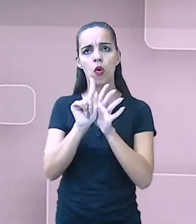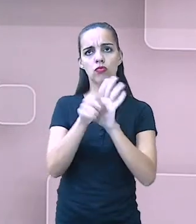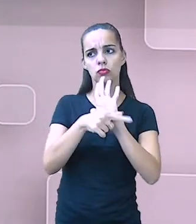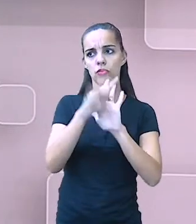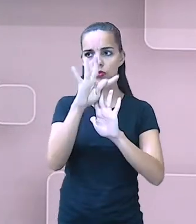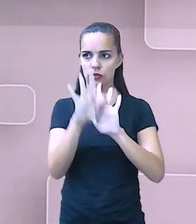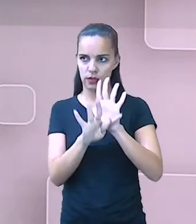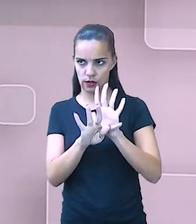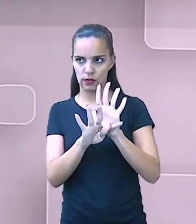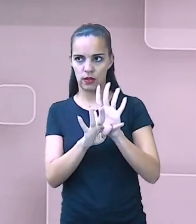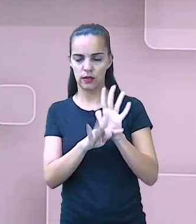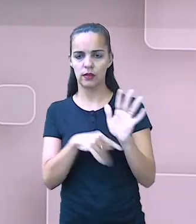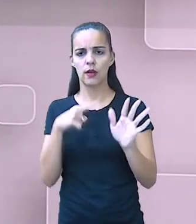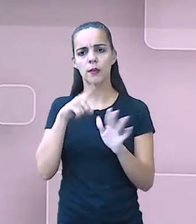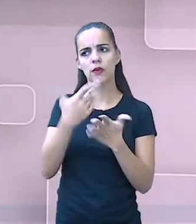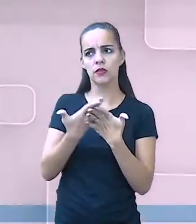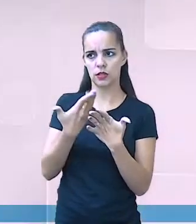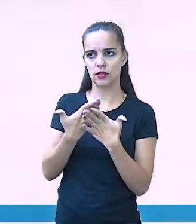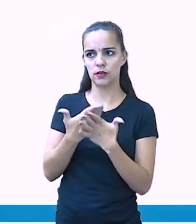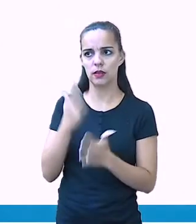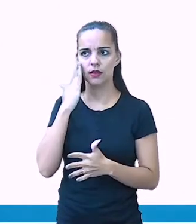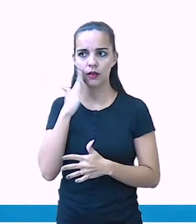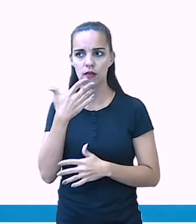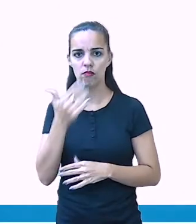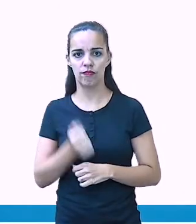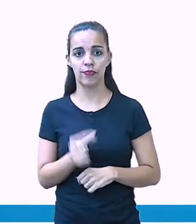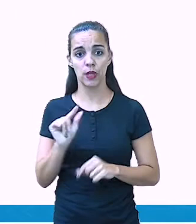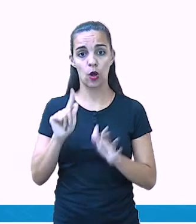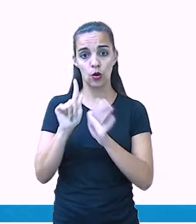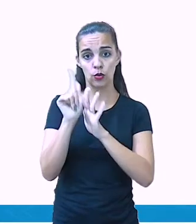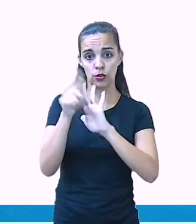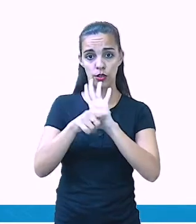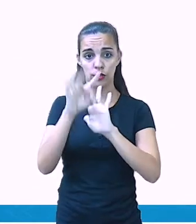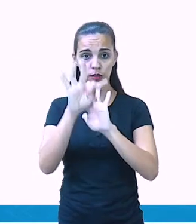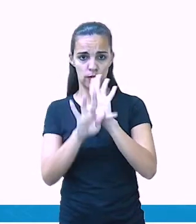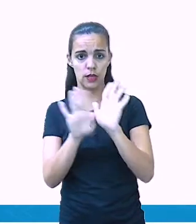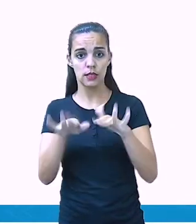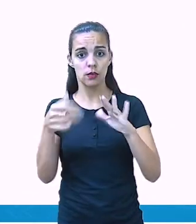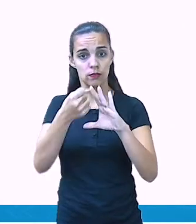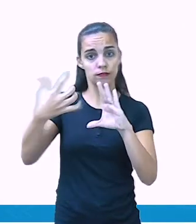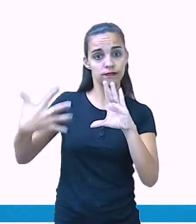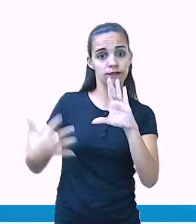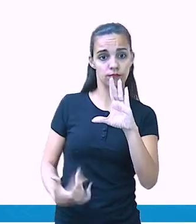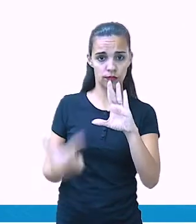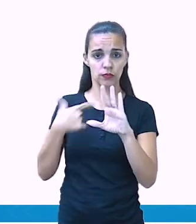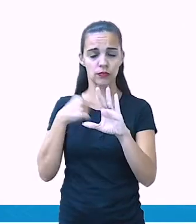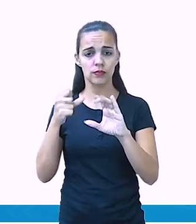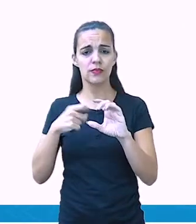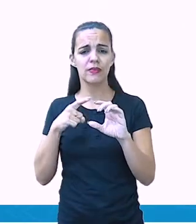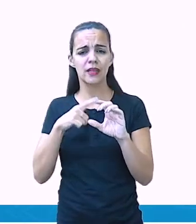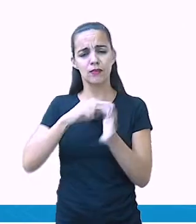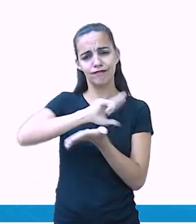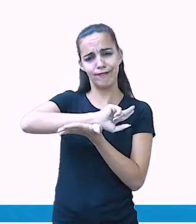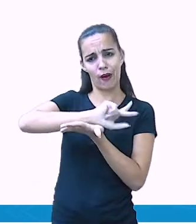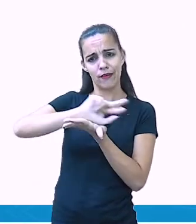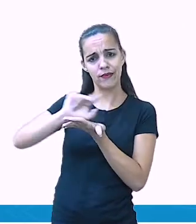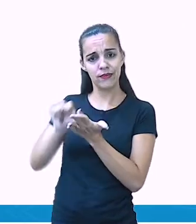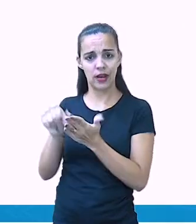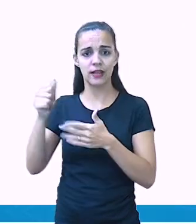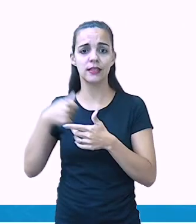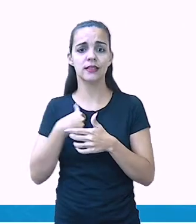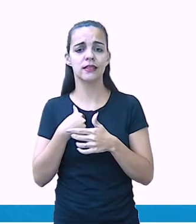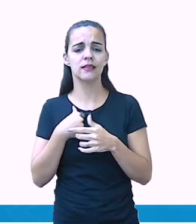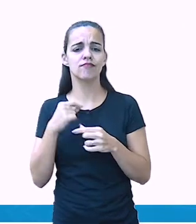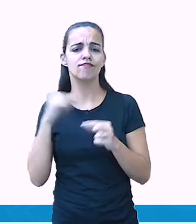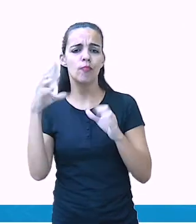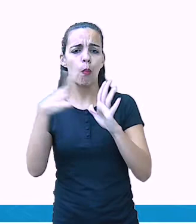a importância de se estudar. Então, os gêneros textuais, eles são classificados conforme as características comuns que os